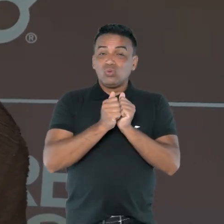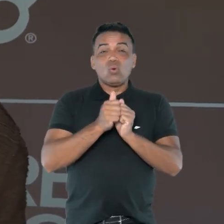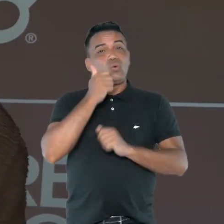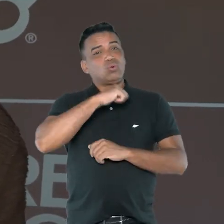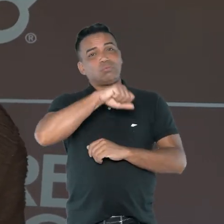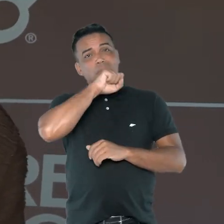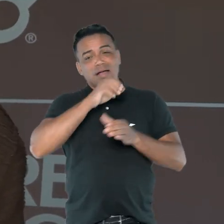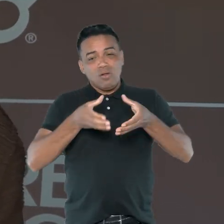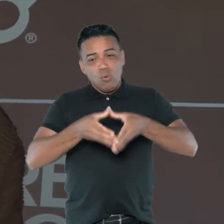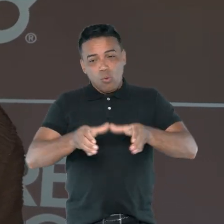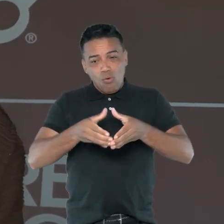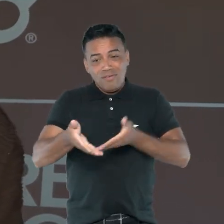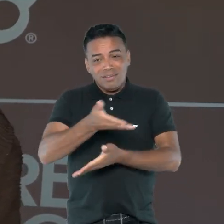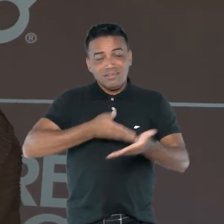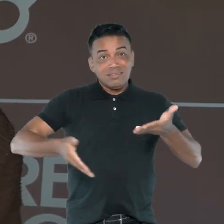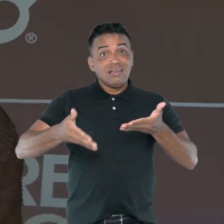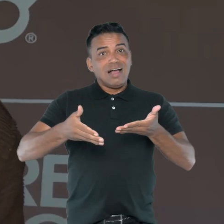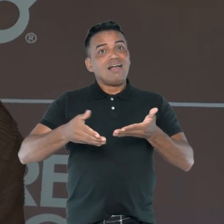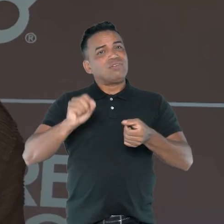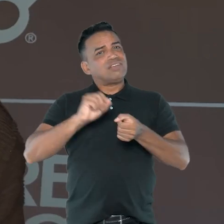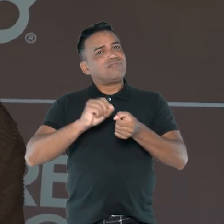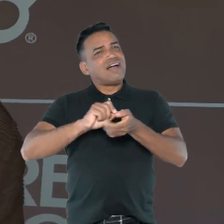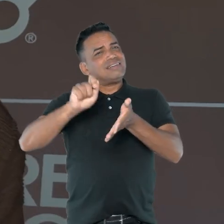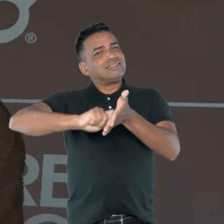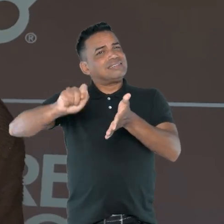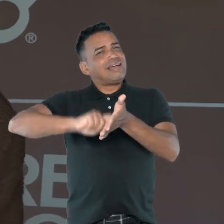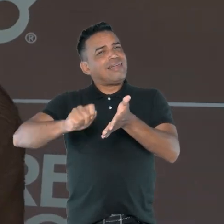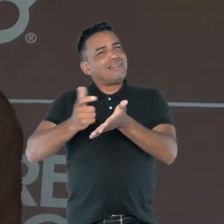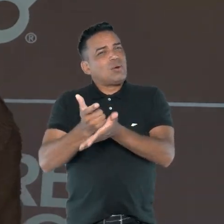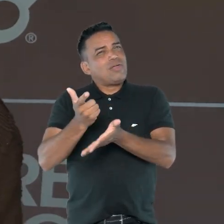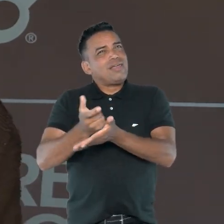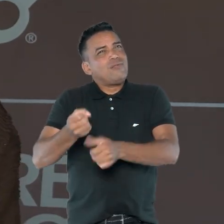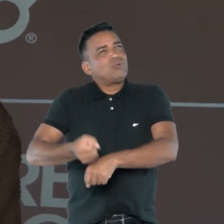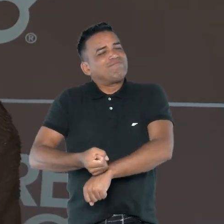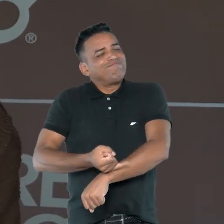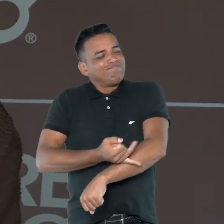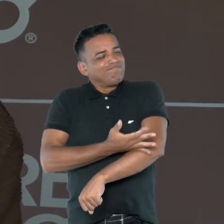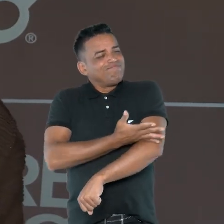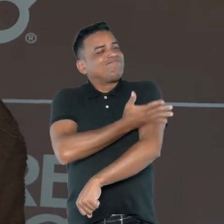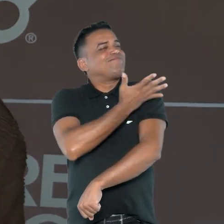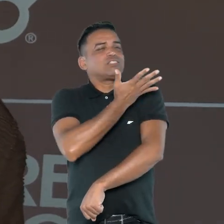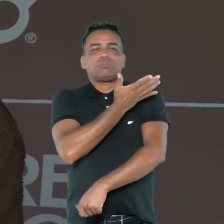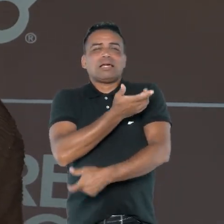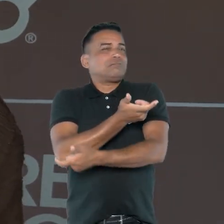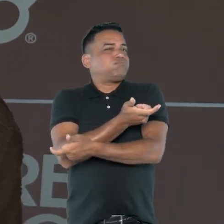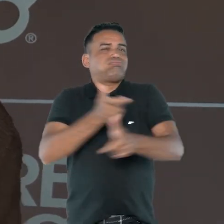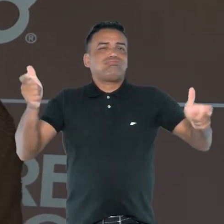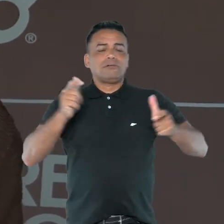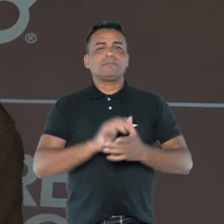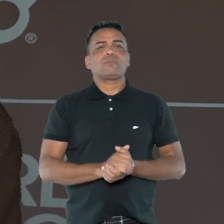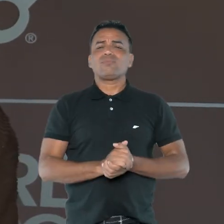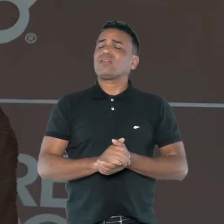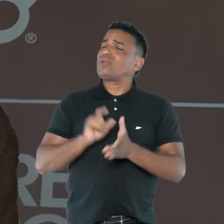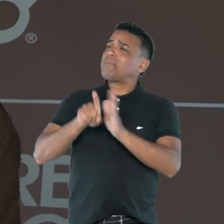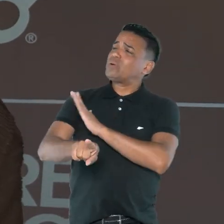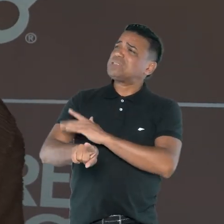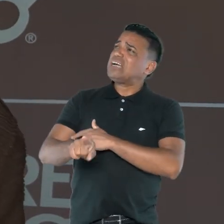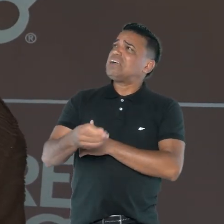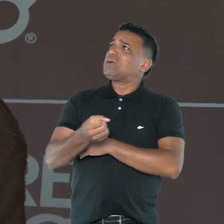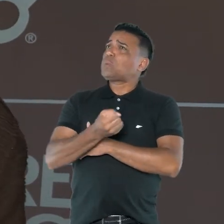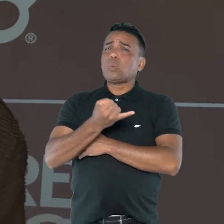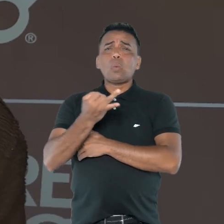você faz isso com muita sensibilidade. Eu queria saber de você o quão difícil foi